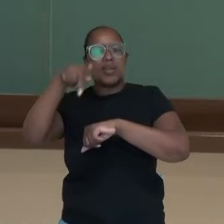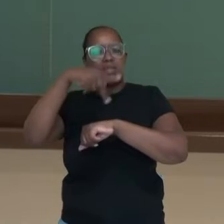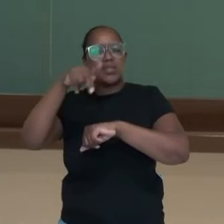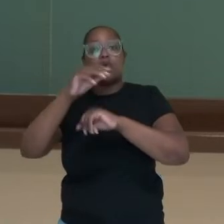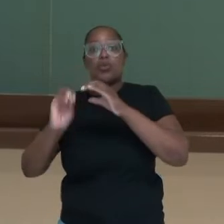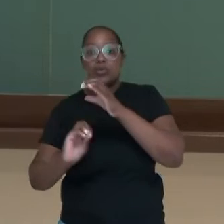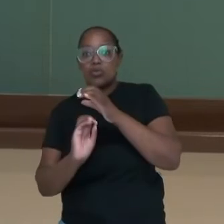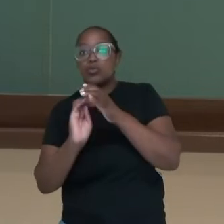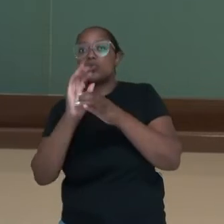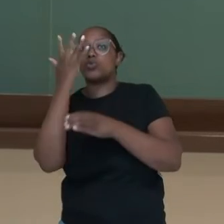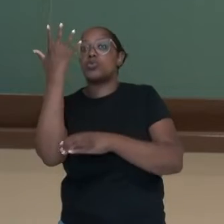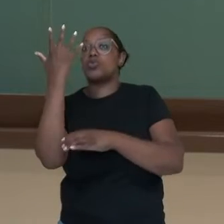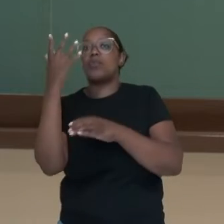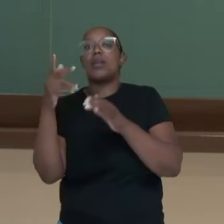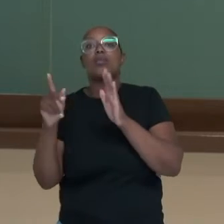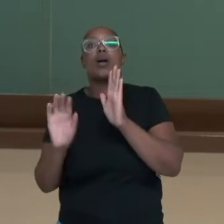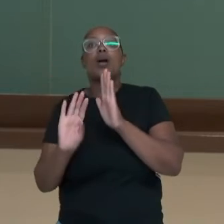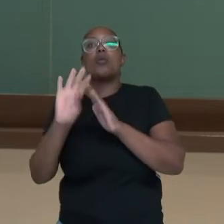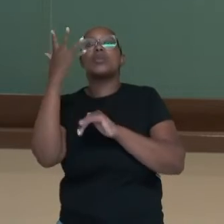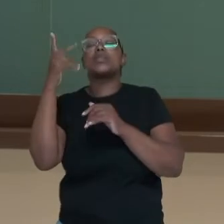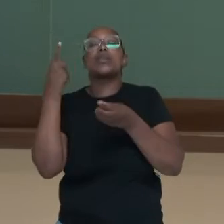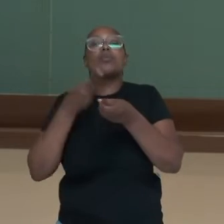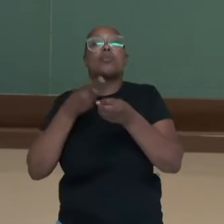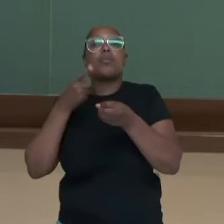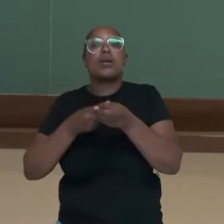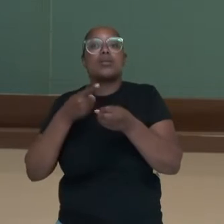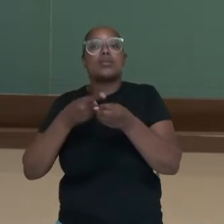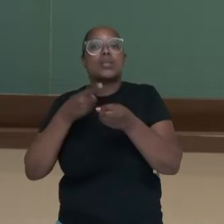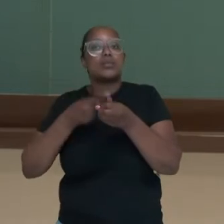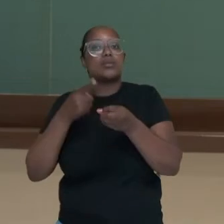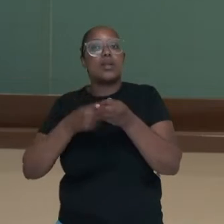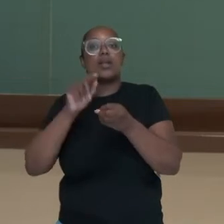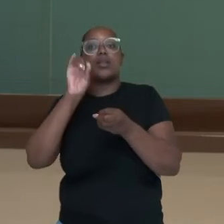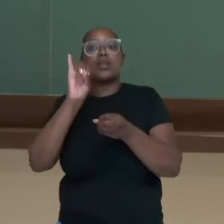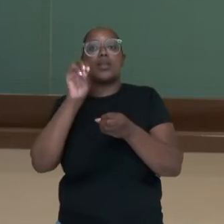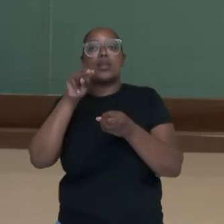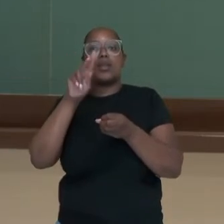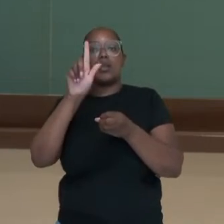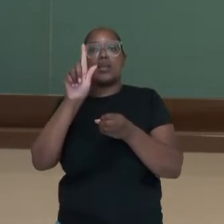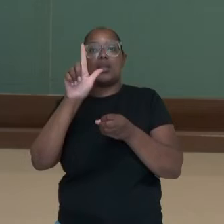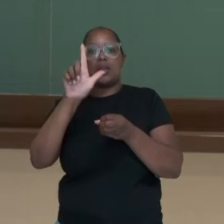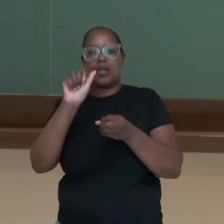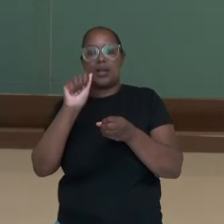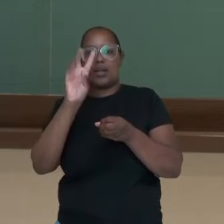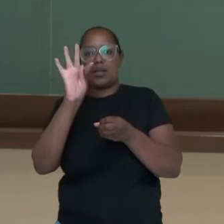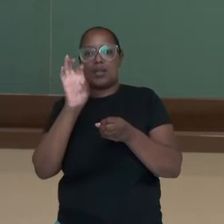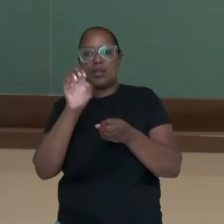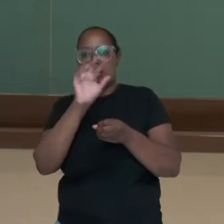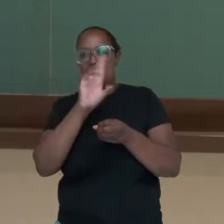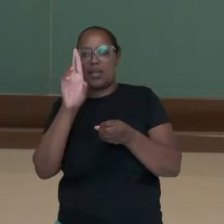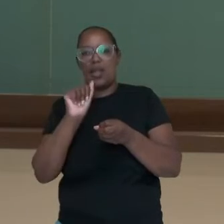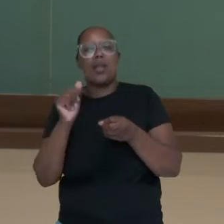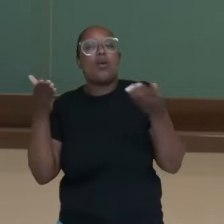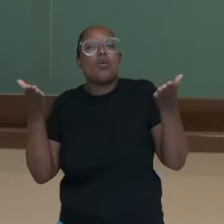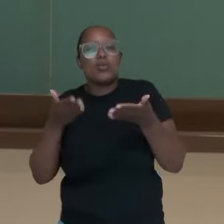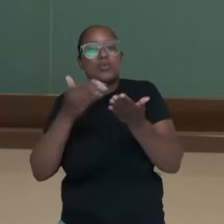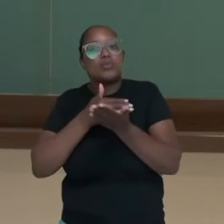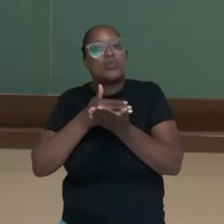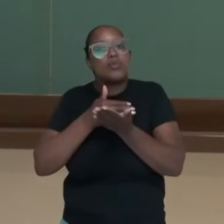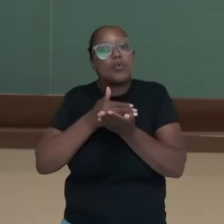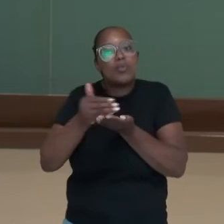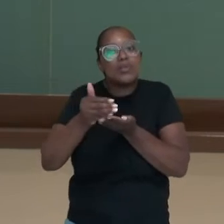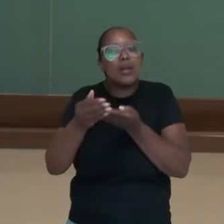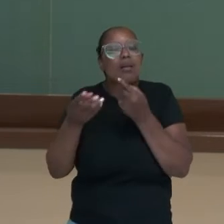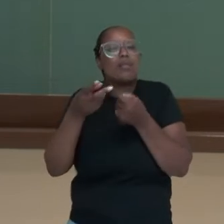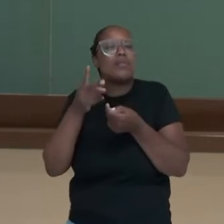foi na Inglaterra. Então vamos continuar e vamos ver um pouquinho mais deste esporte. Vamos